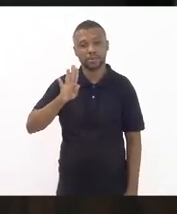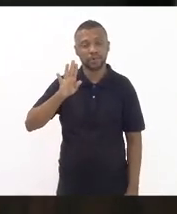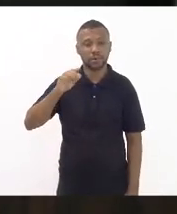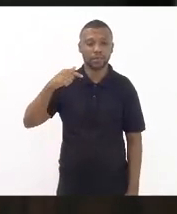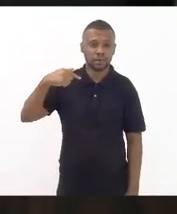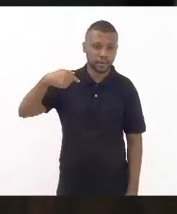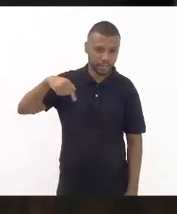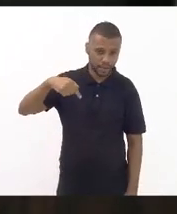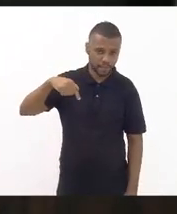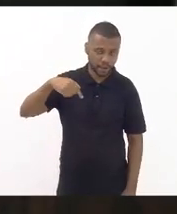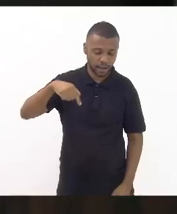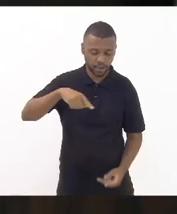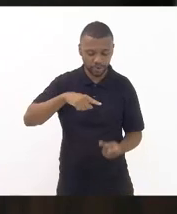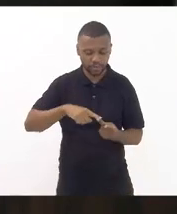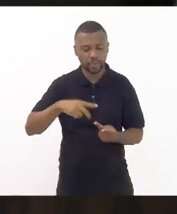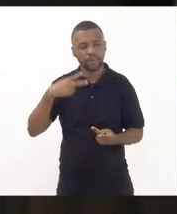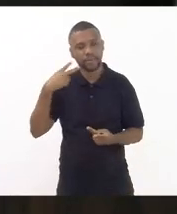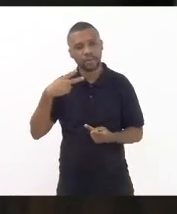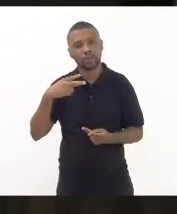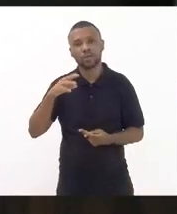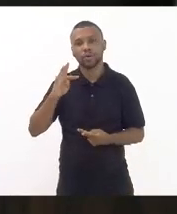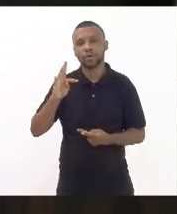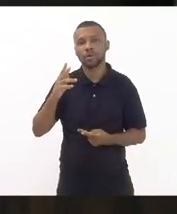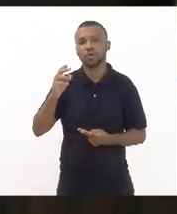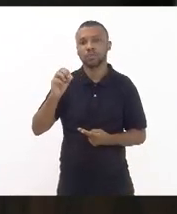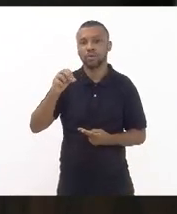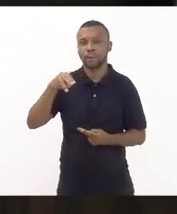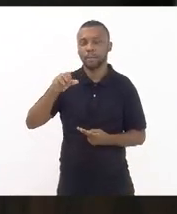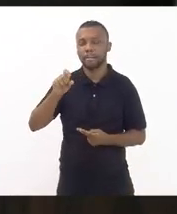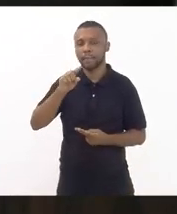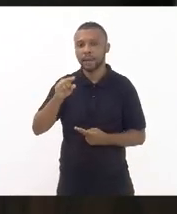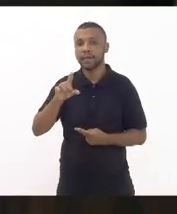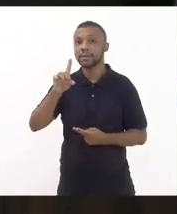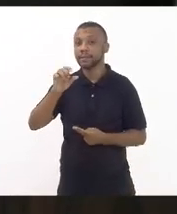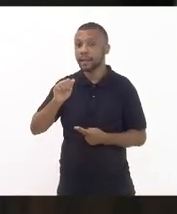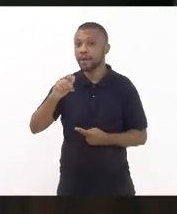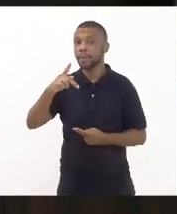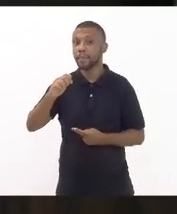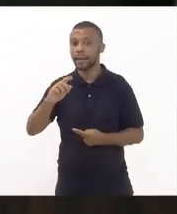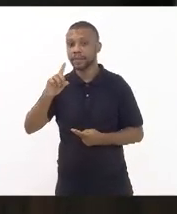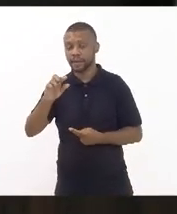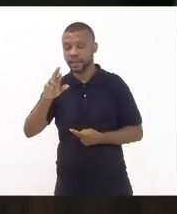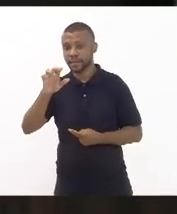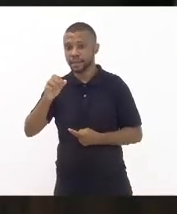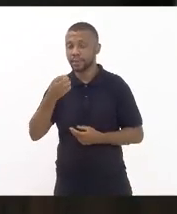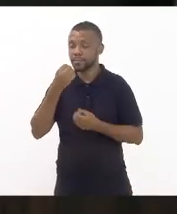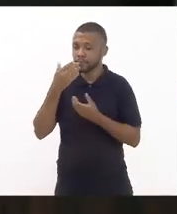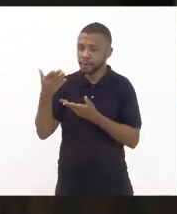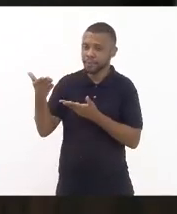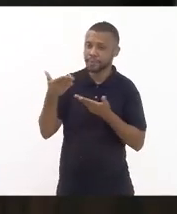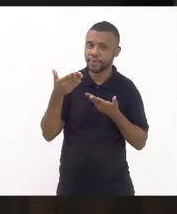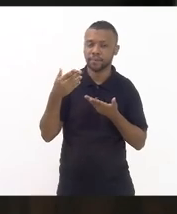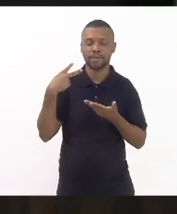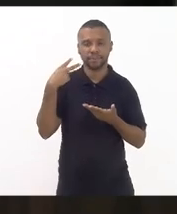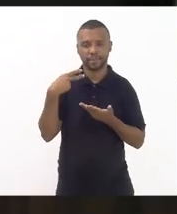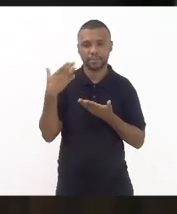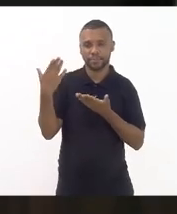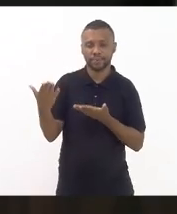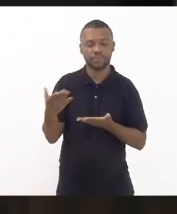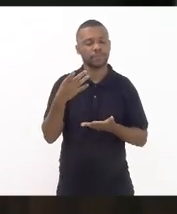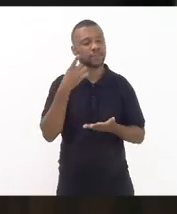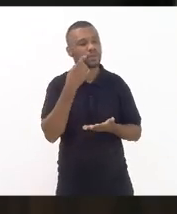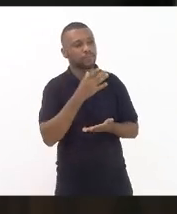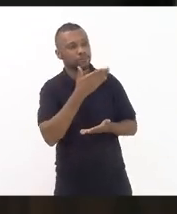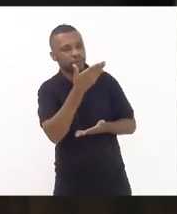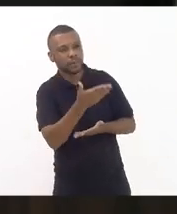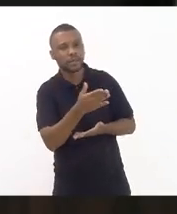e o vereador Tomás da Padaria. Sejam bem-vindos, meu irmão. Presidente. Cíntia. Deputada Lucinha. É só